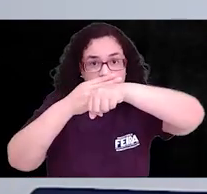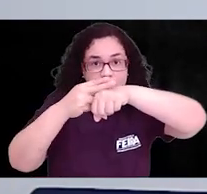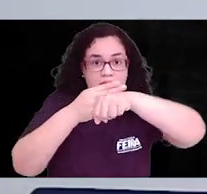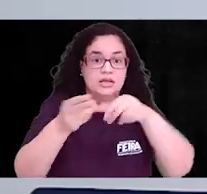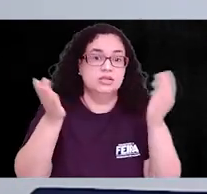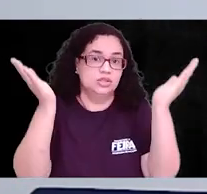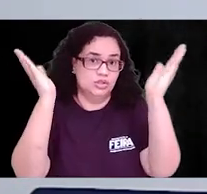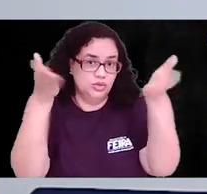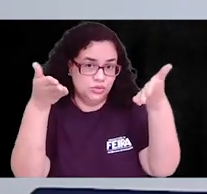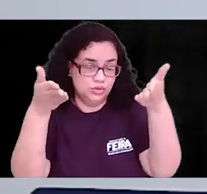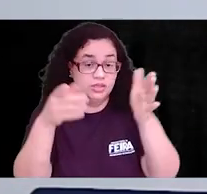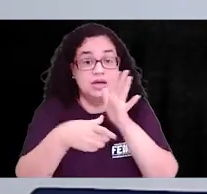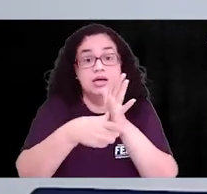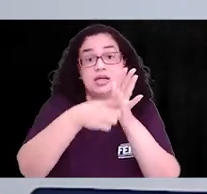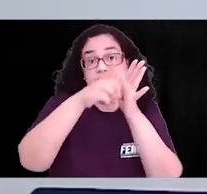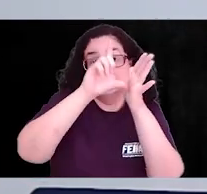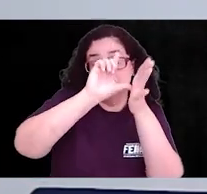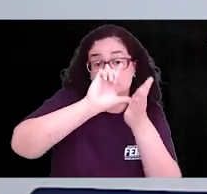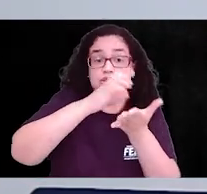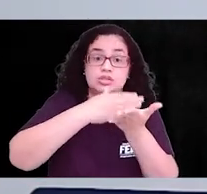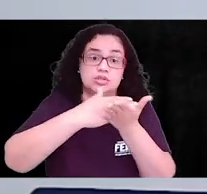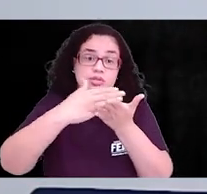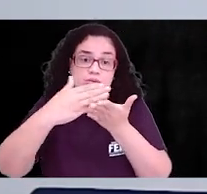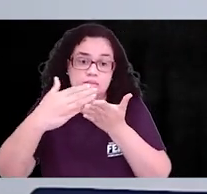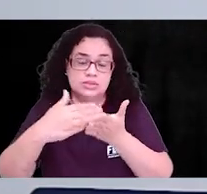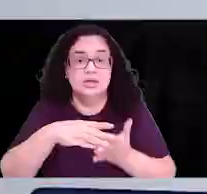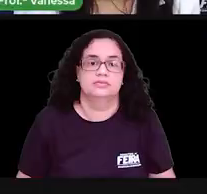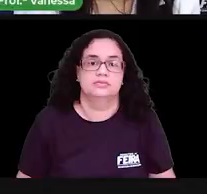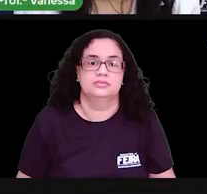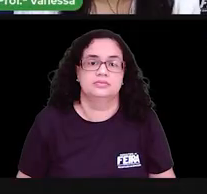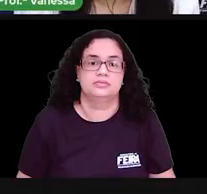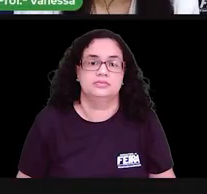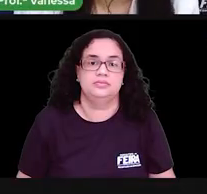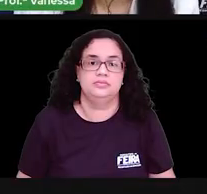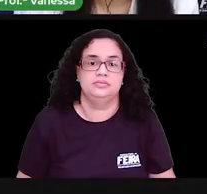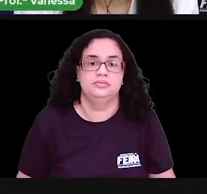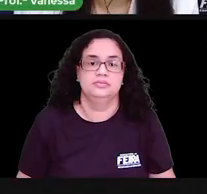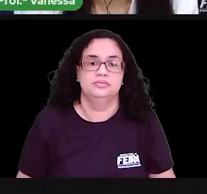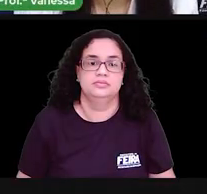antes de começarmos Vamos casar né